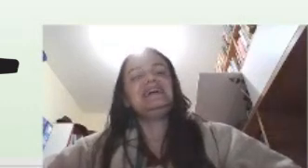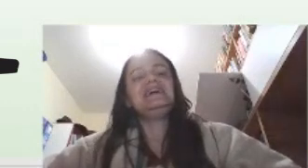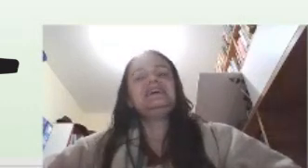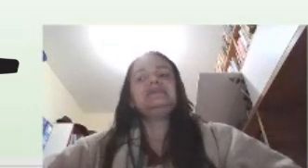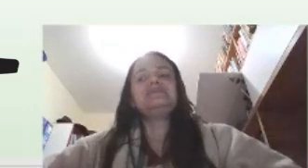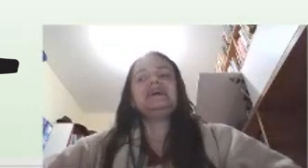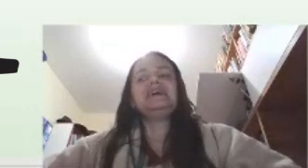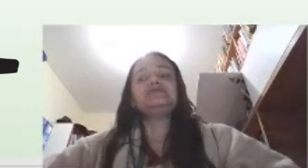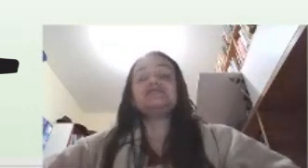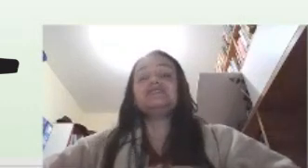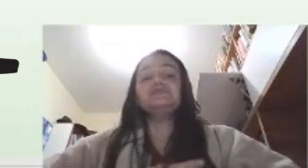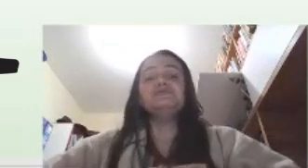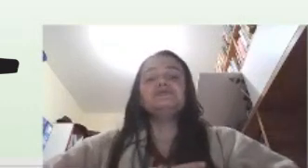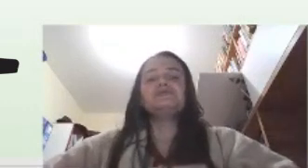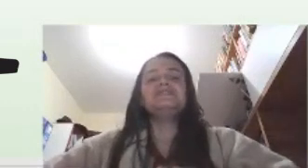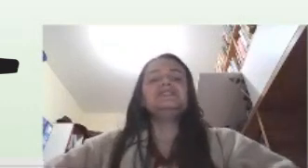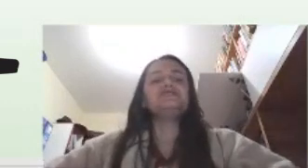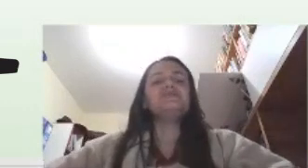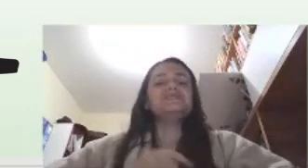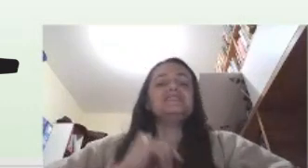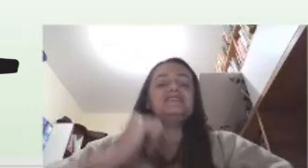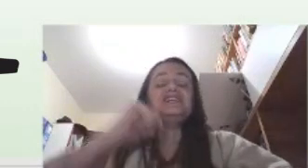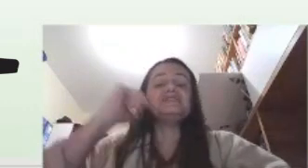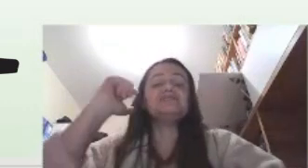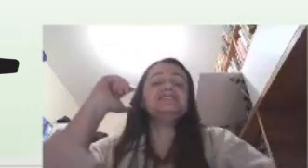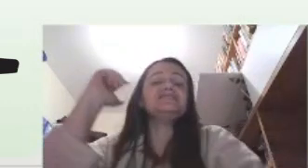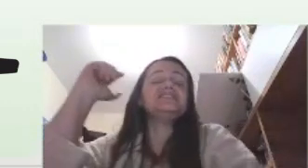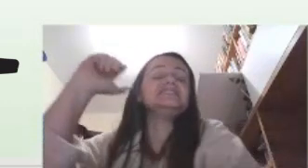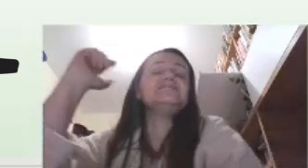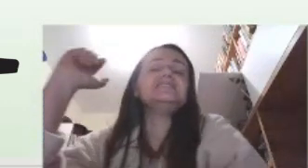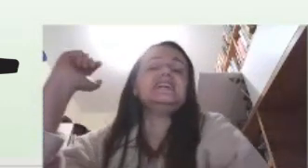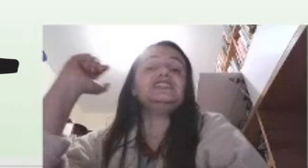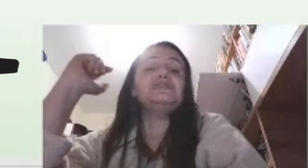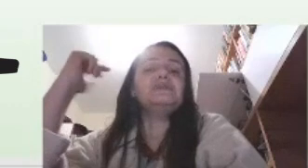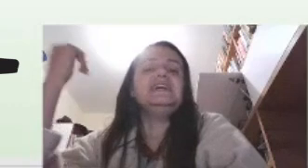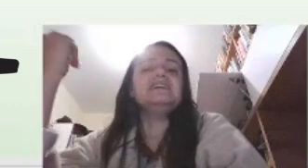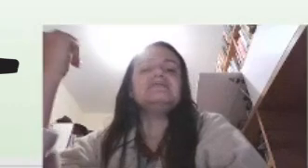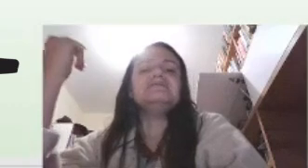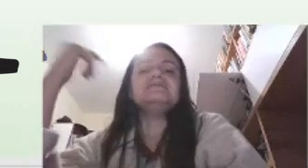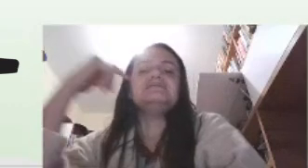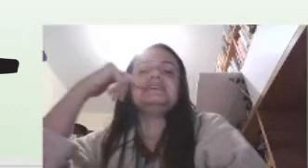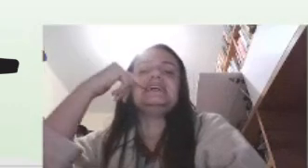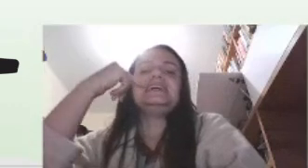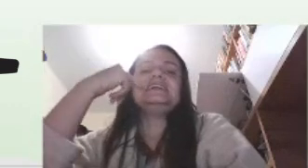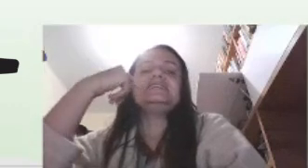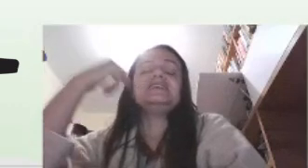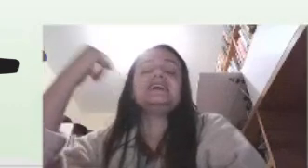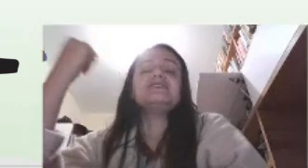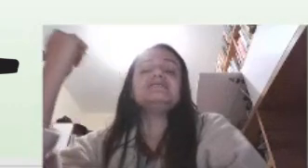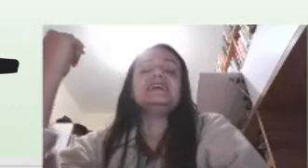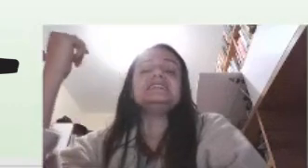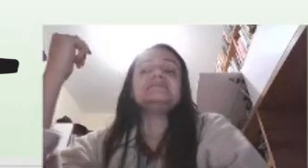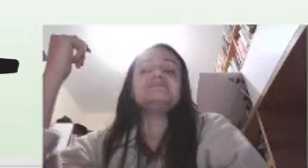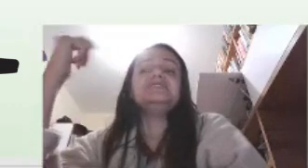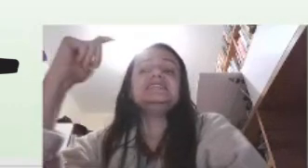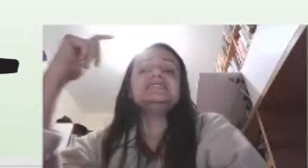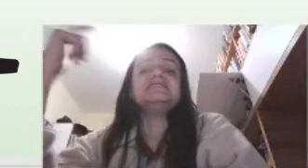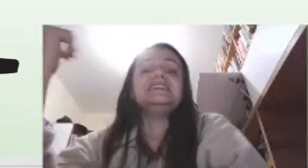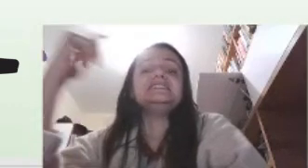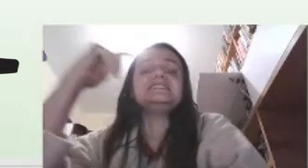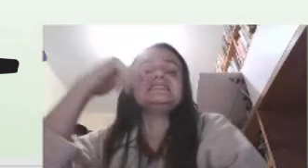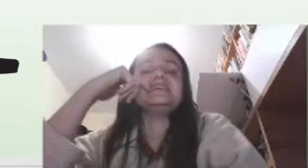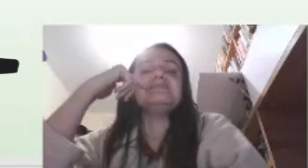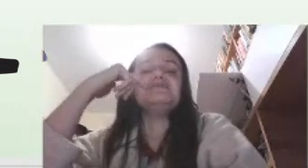né? Mas os adultos, quando eles tomam cerveja, muitas vezes dá vontade de ir ao banheiro. Então, o que acontece?